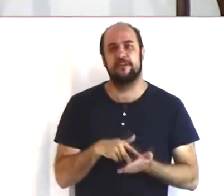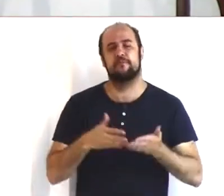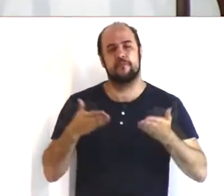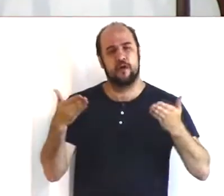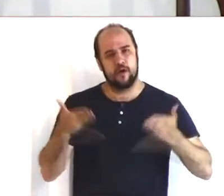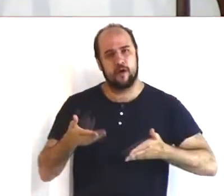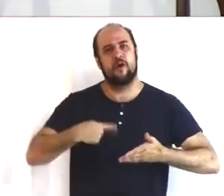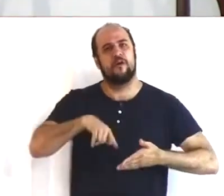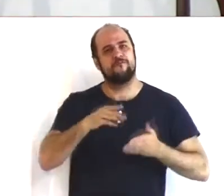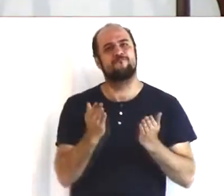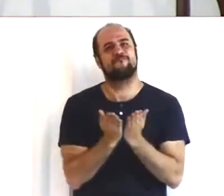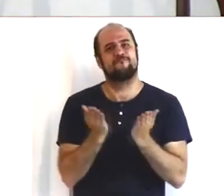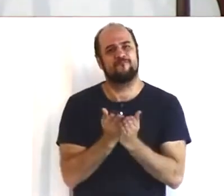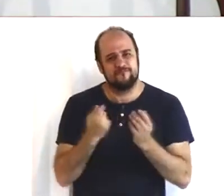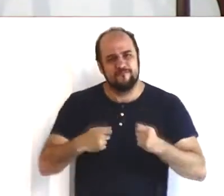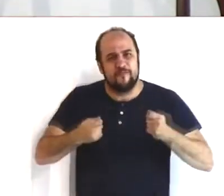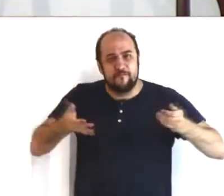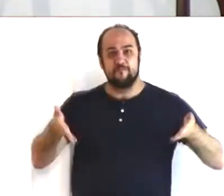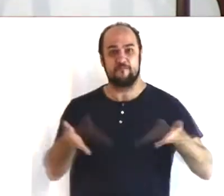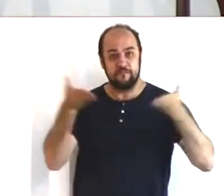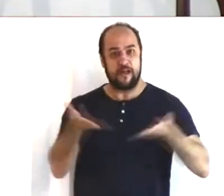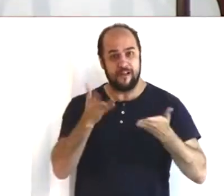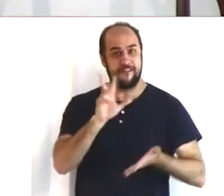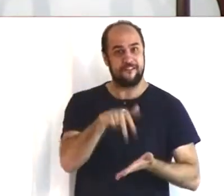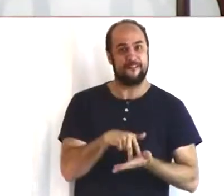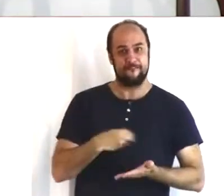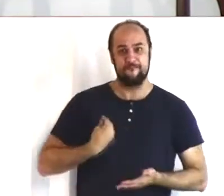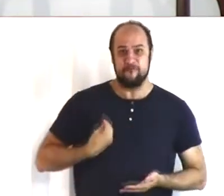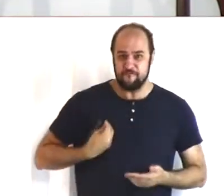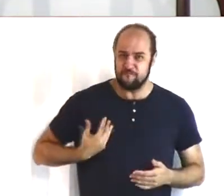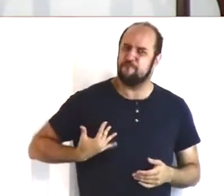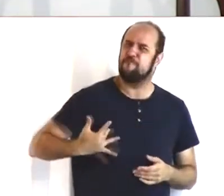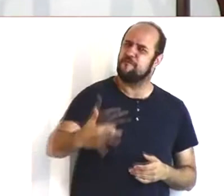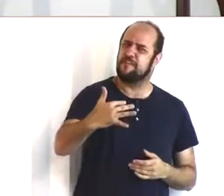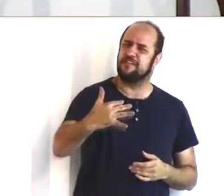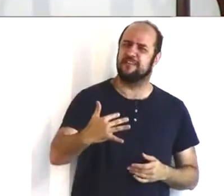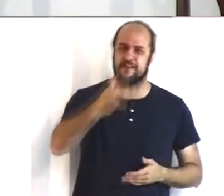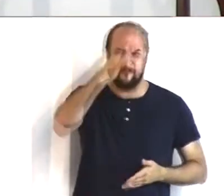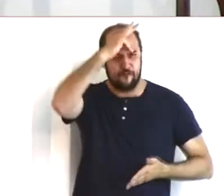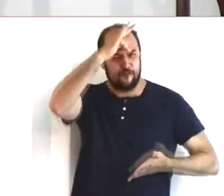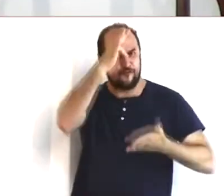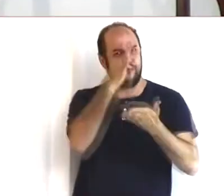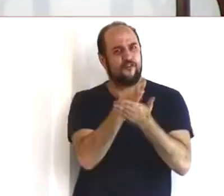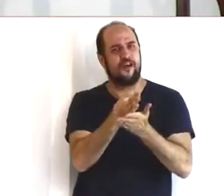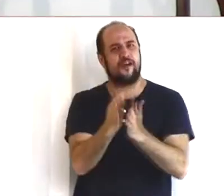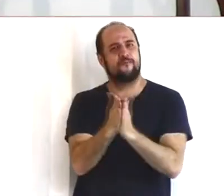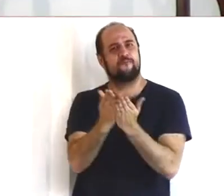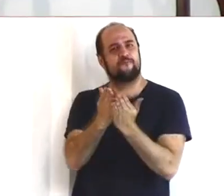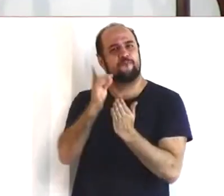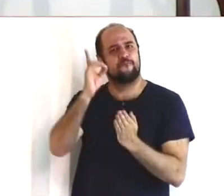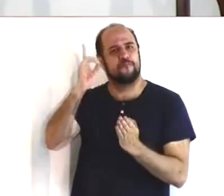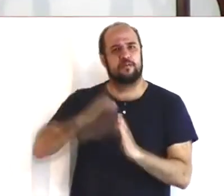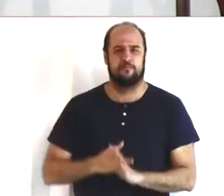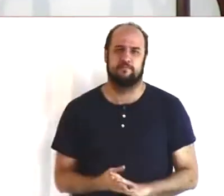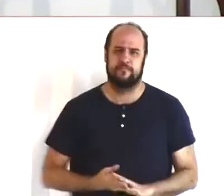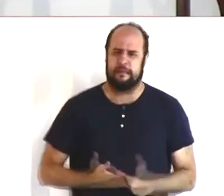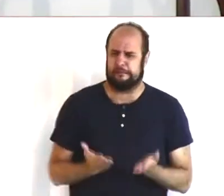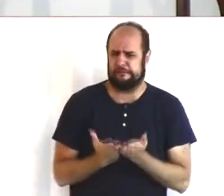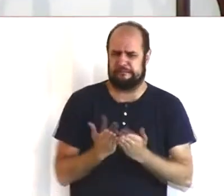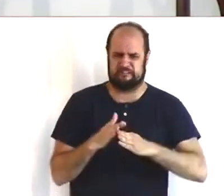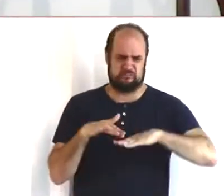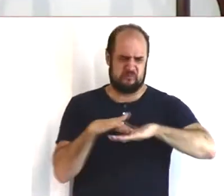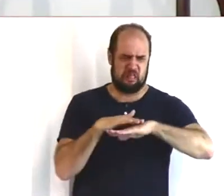quero animá-lo a continuar a prática da fé bíblica. Aquele cristianismo raso, aquele